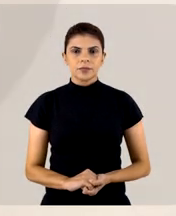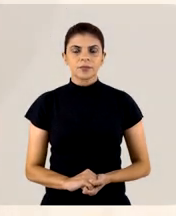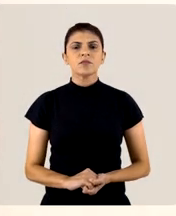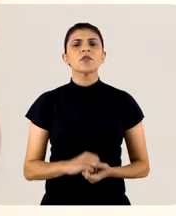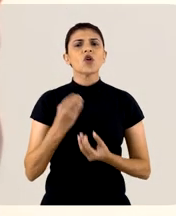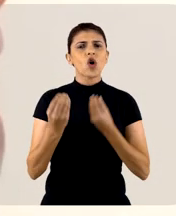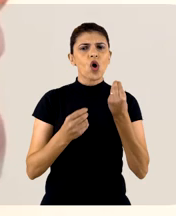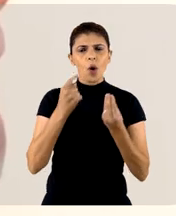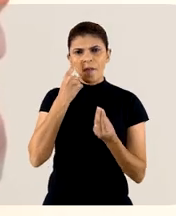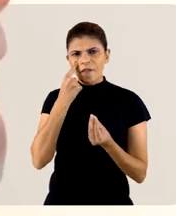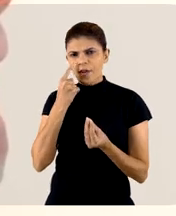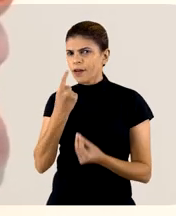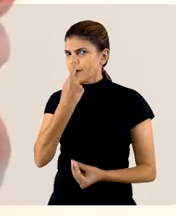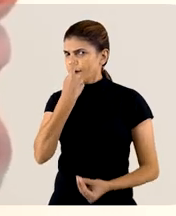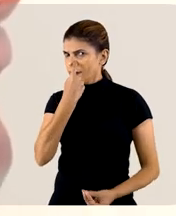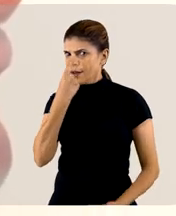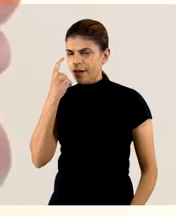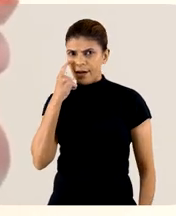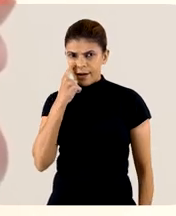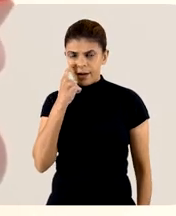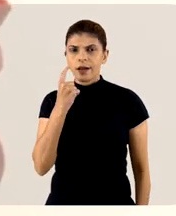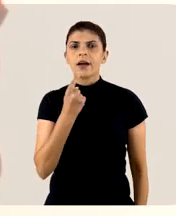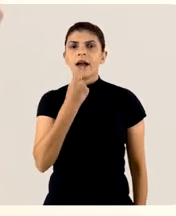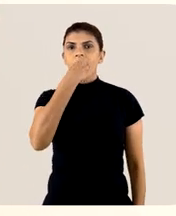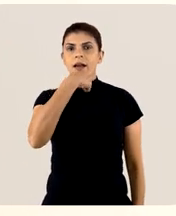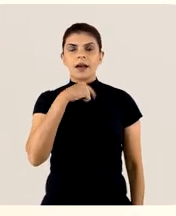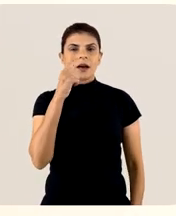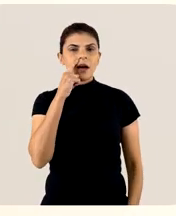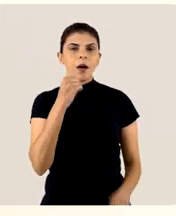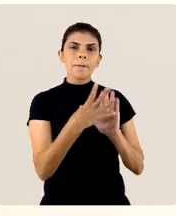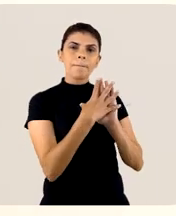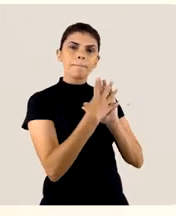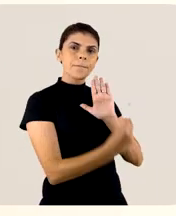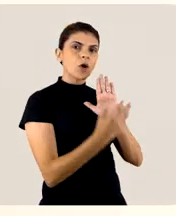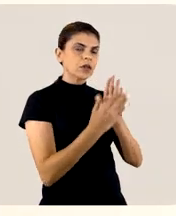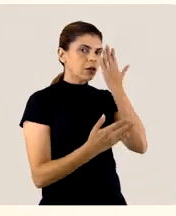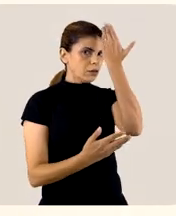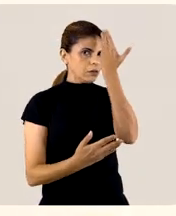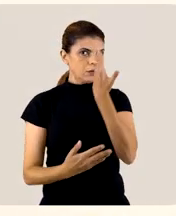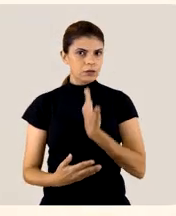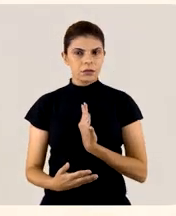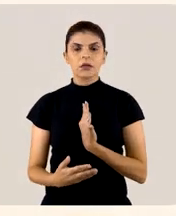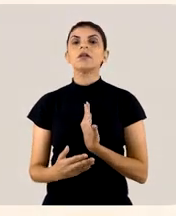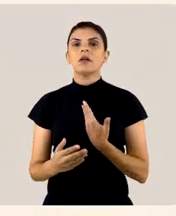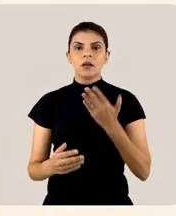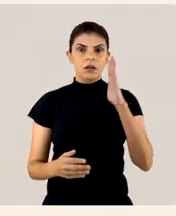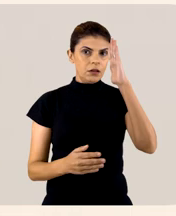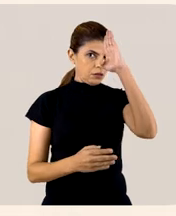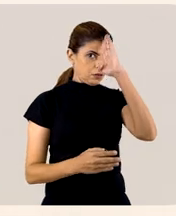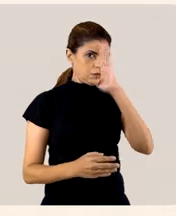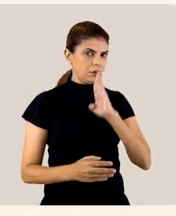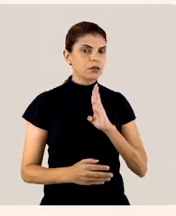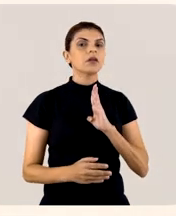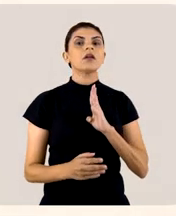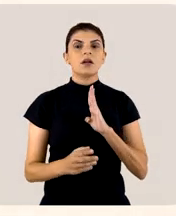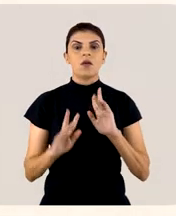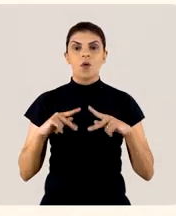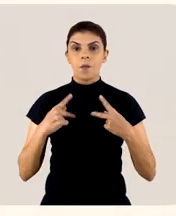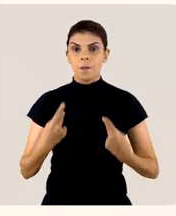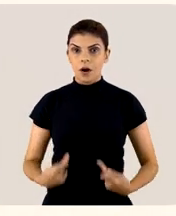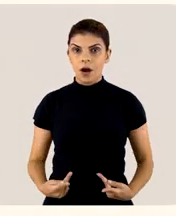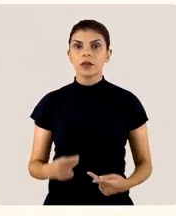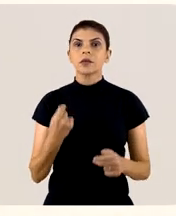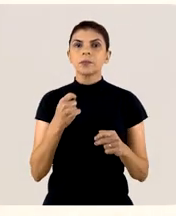O processo de coleta de amostra nasofaríngea será demonstrado usando esse modelo sagital de uma cabeça humana. O